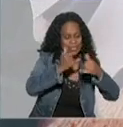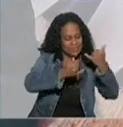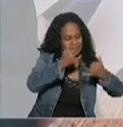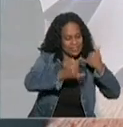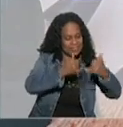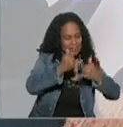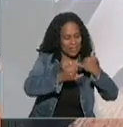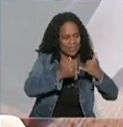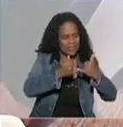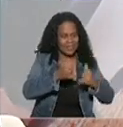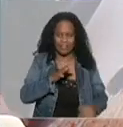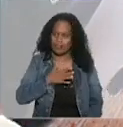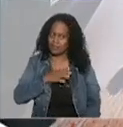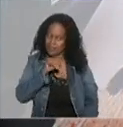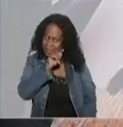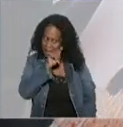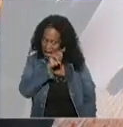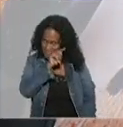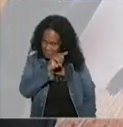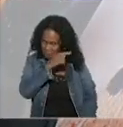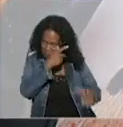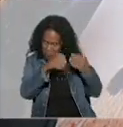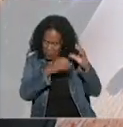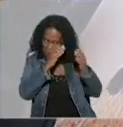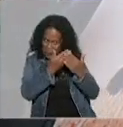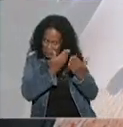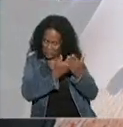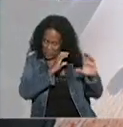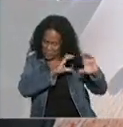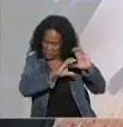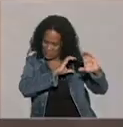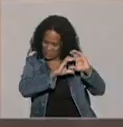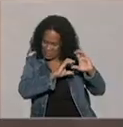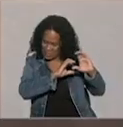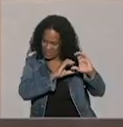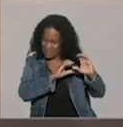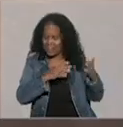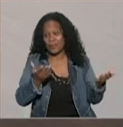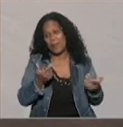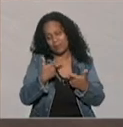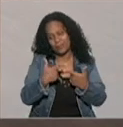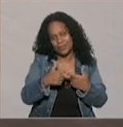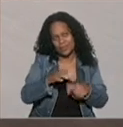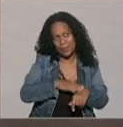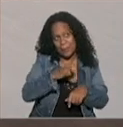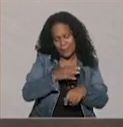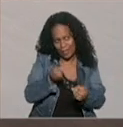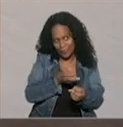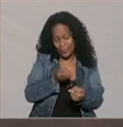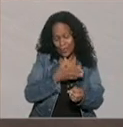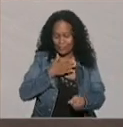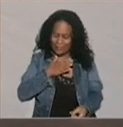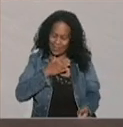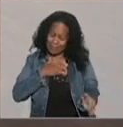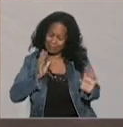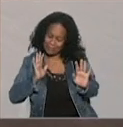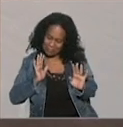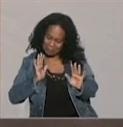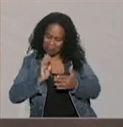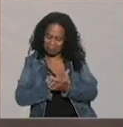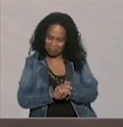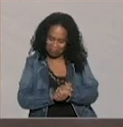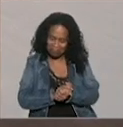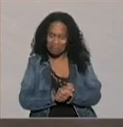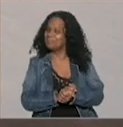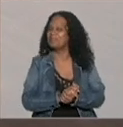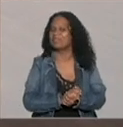comunicação. Também bem mais nova do que a minha. Mais nova. Exemplo também para a coisa dos afetos, que você pediu um exemplo,